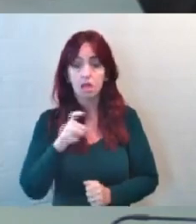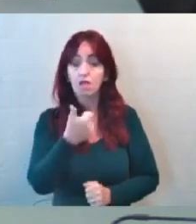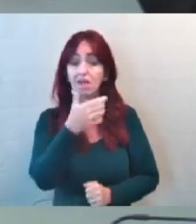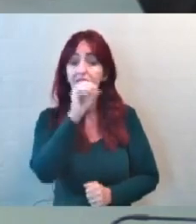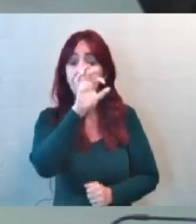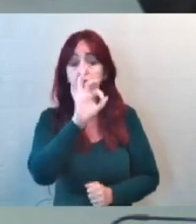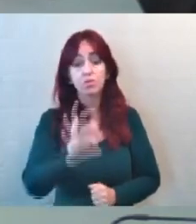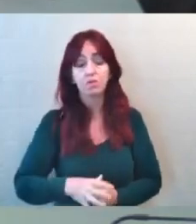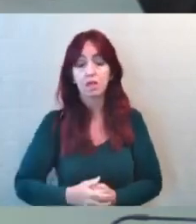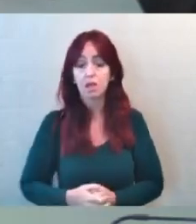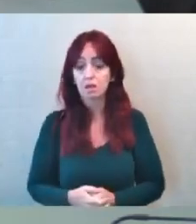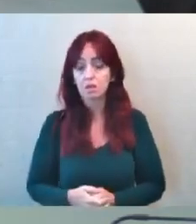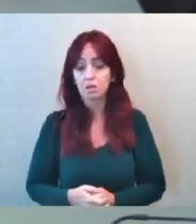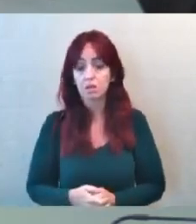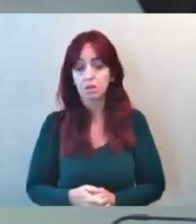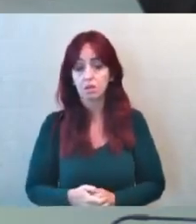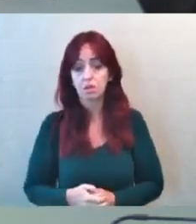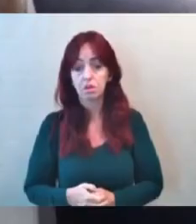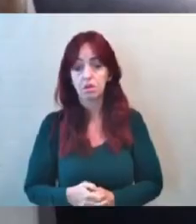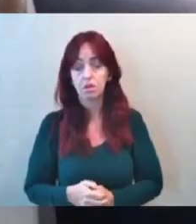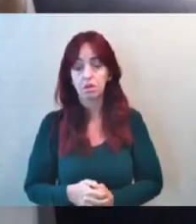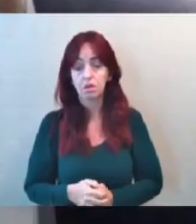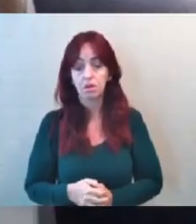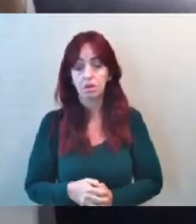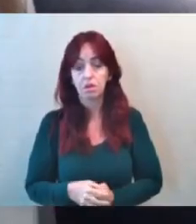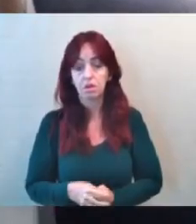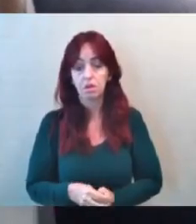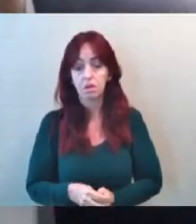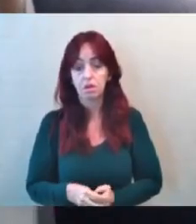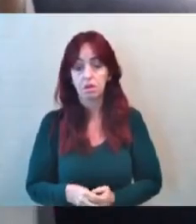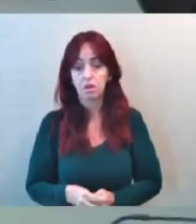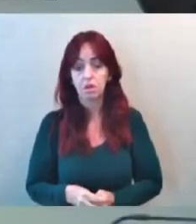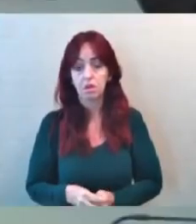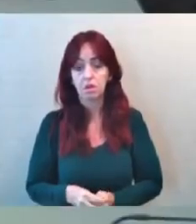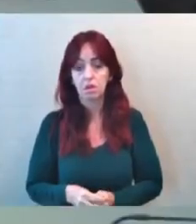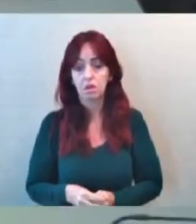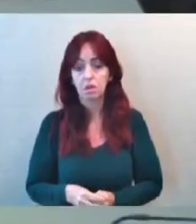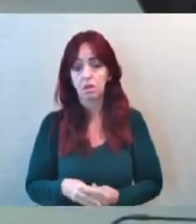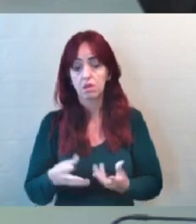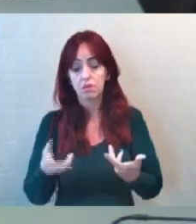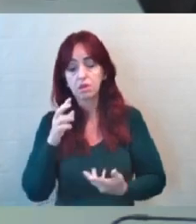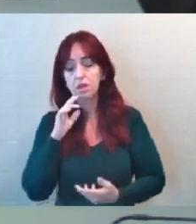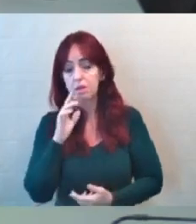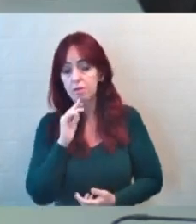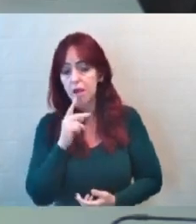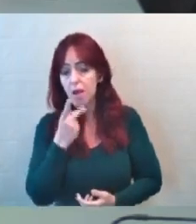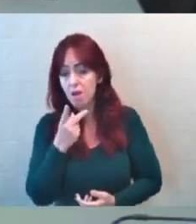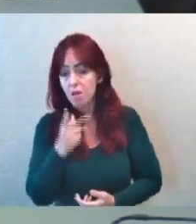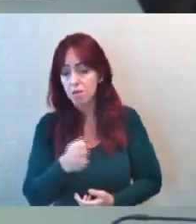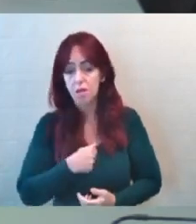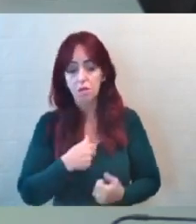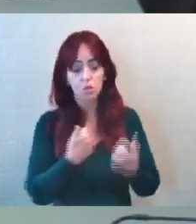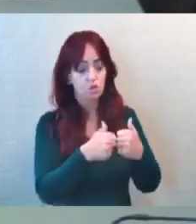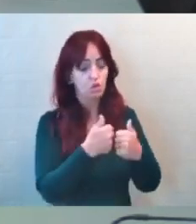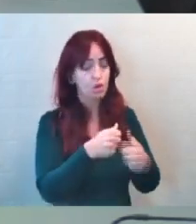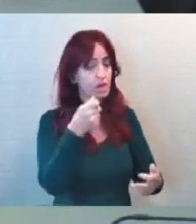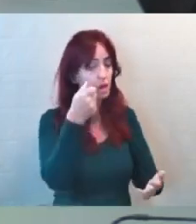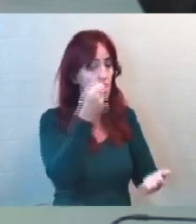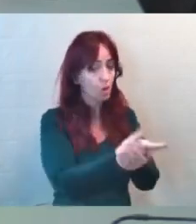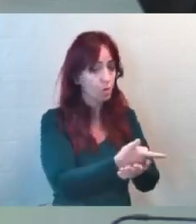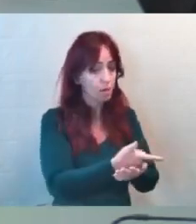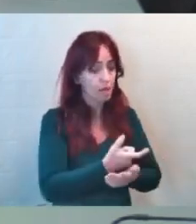esse é o valor residual, vereadora. Então, você quer dizer que os veículos que estão sendo comprados no ano de